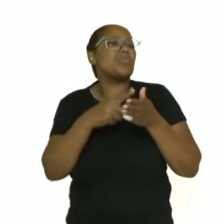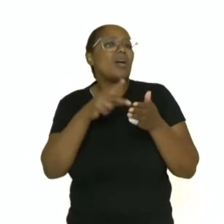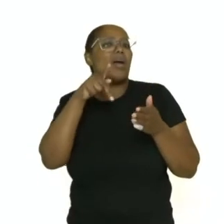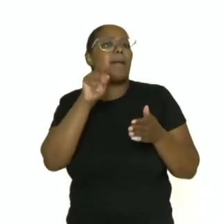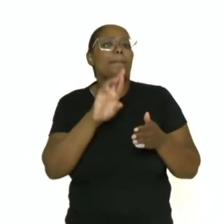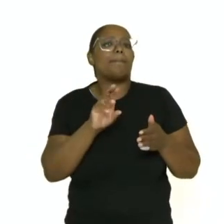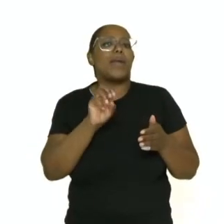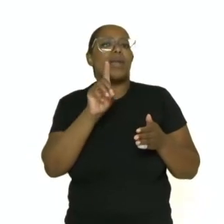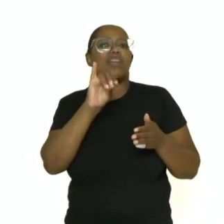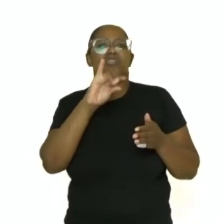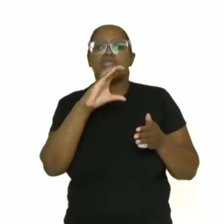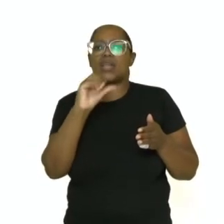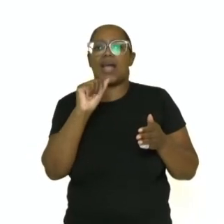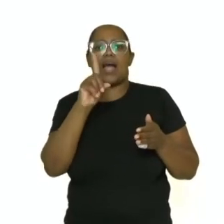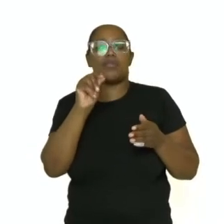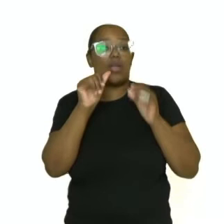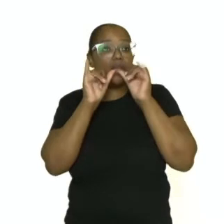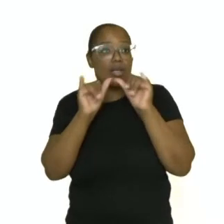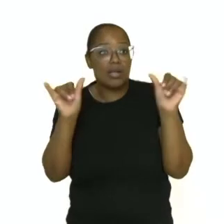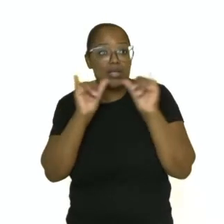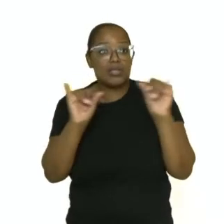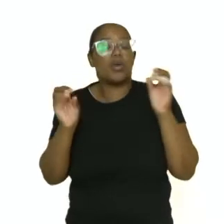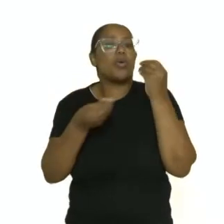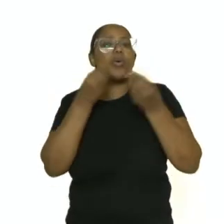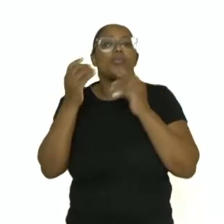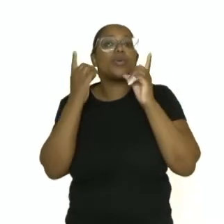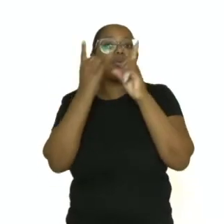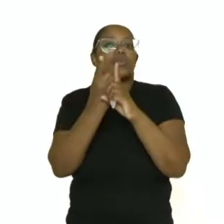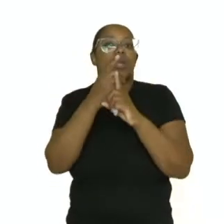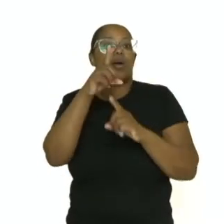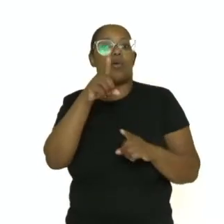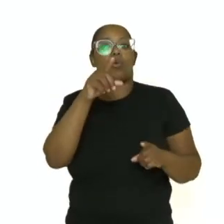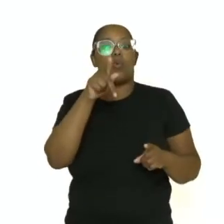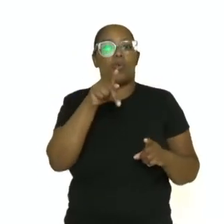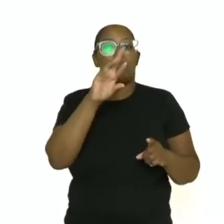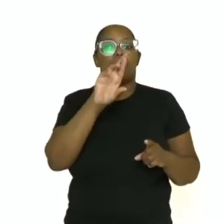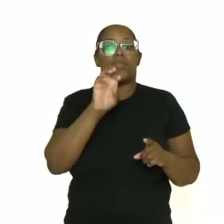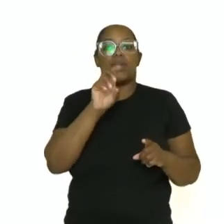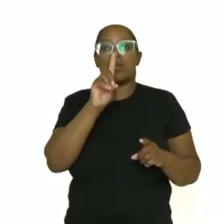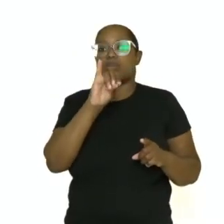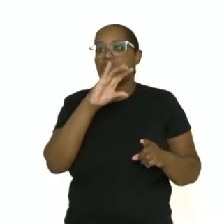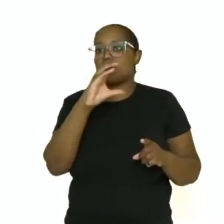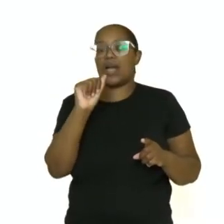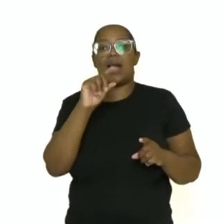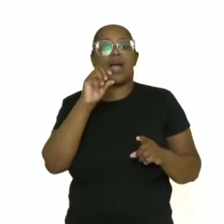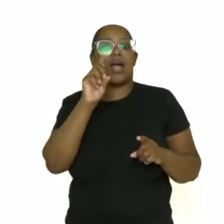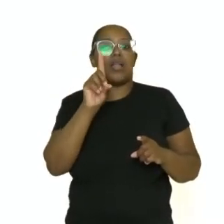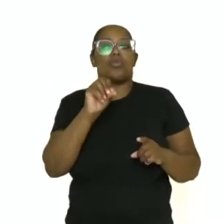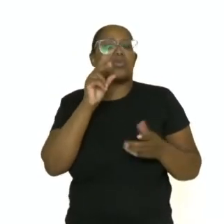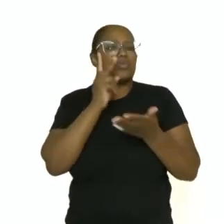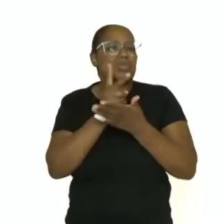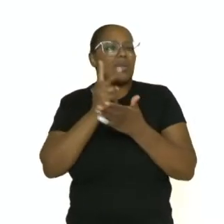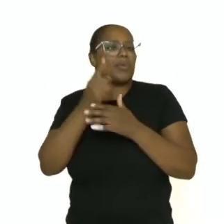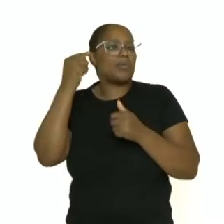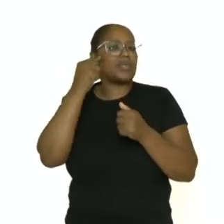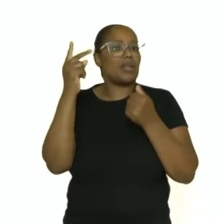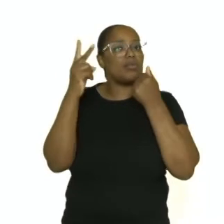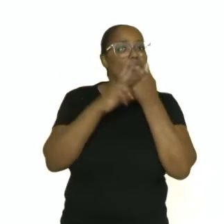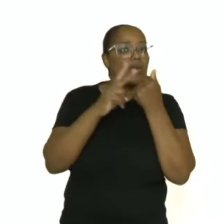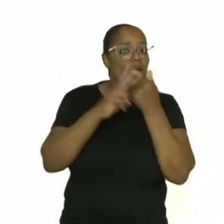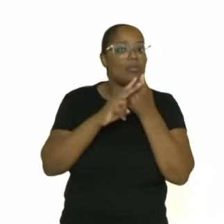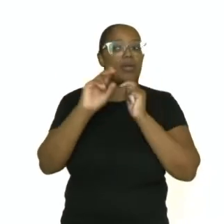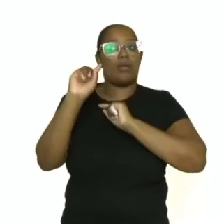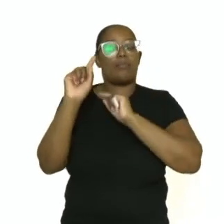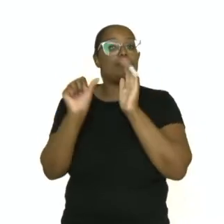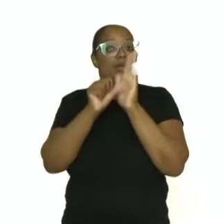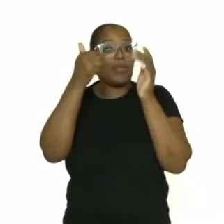que se declara sobre o sujeito. Como encontrar o predicado, Nós precisamos pensar sempre no verbo. Primeiro o verbo, depois você